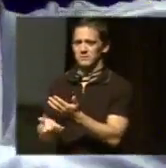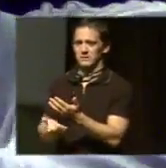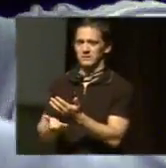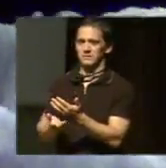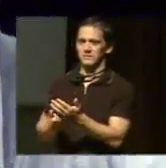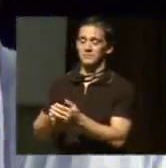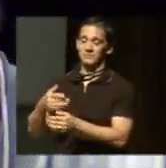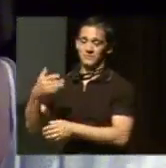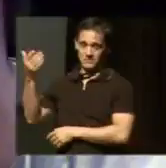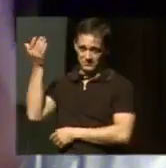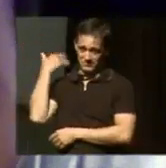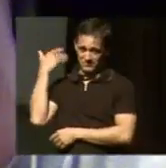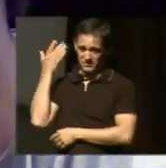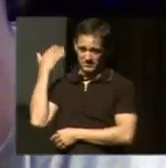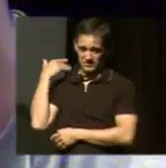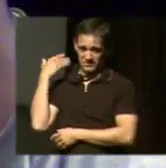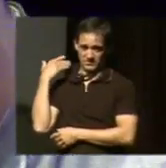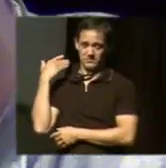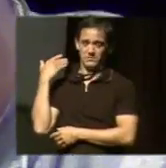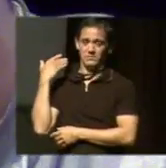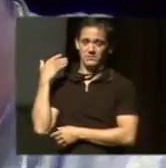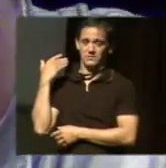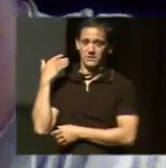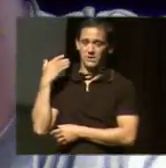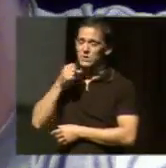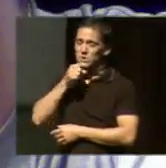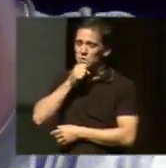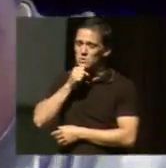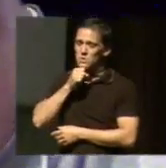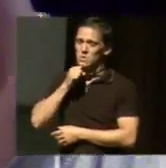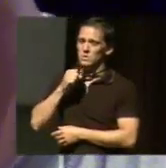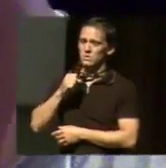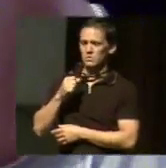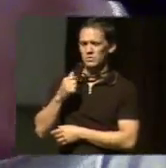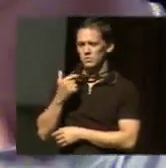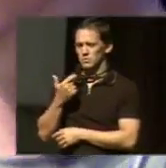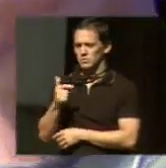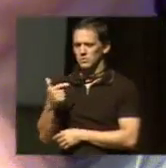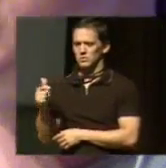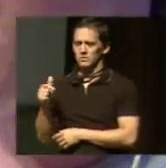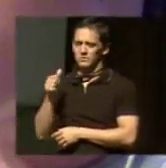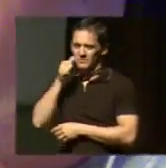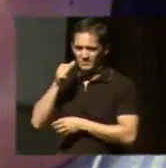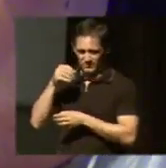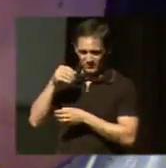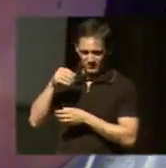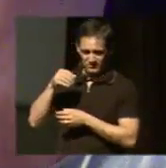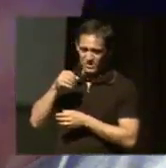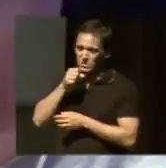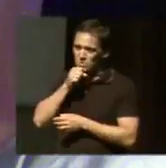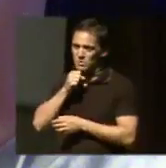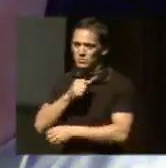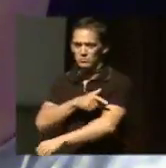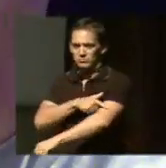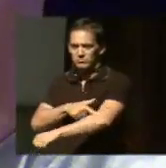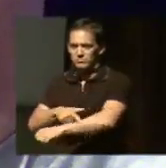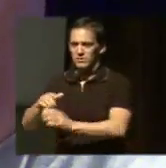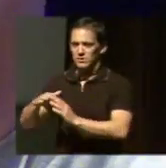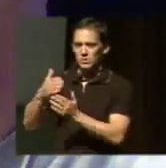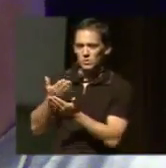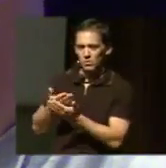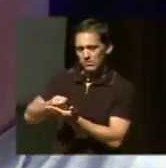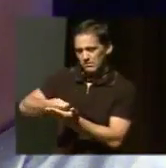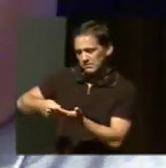Naquela época, os idosos não tinham a... Principalmente as mulheres idosas. Não tinham a educação